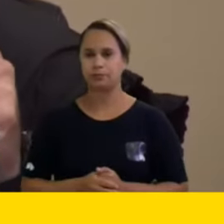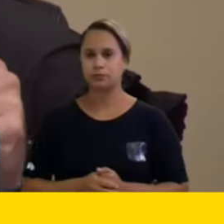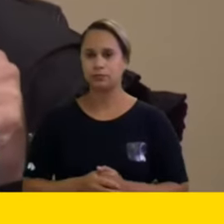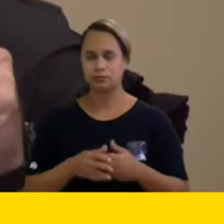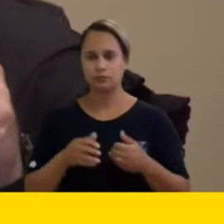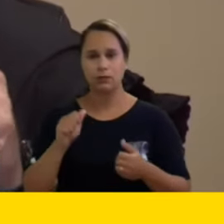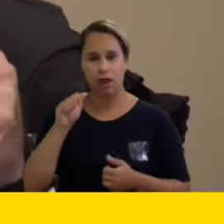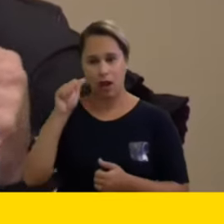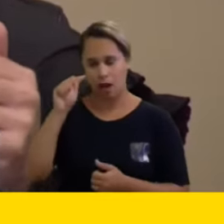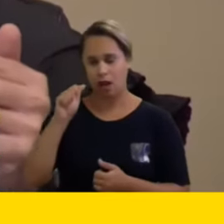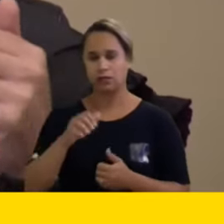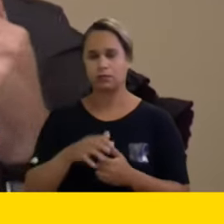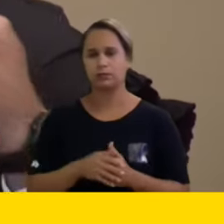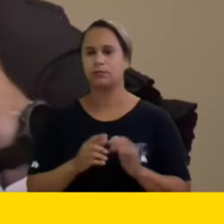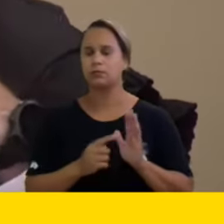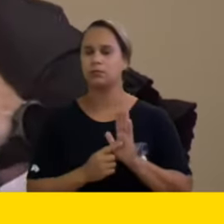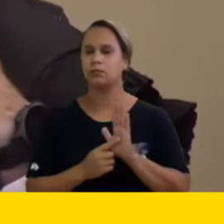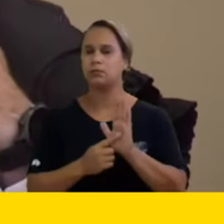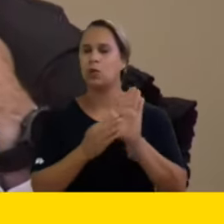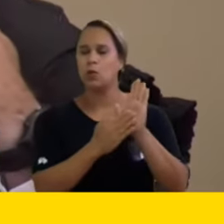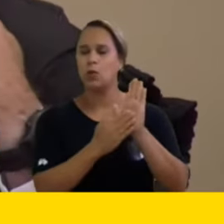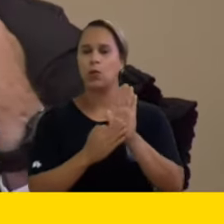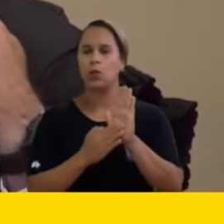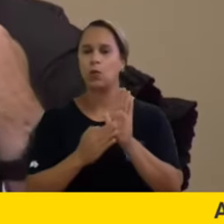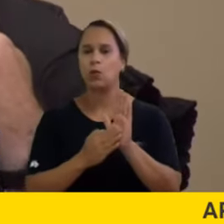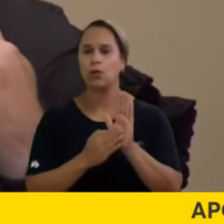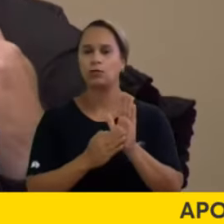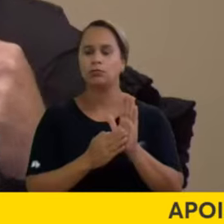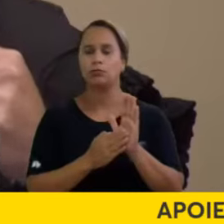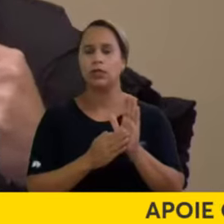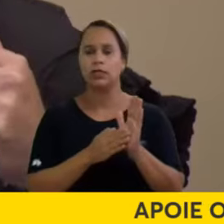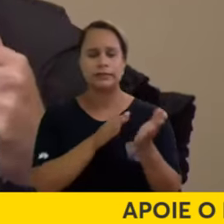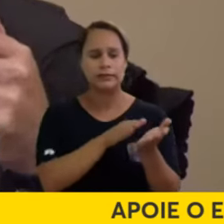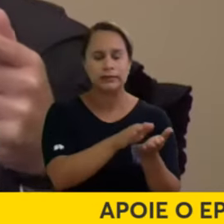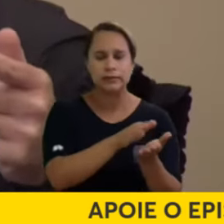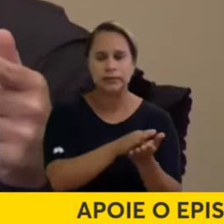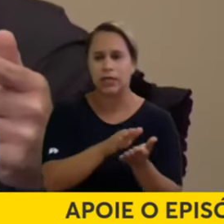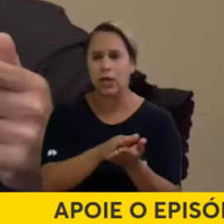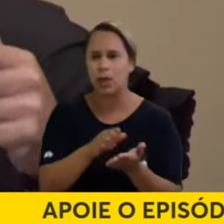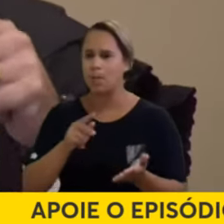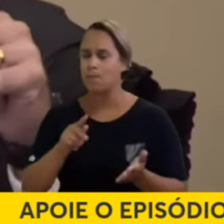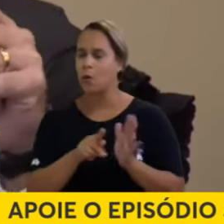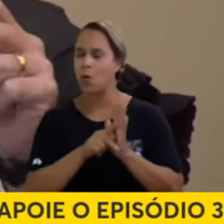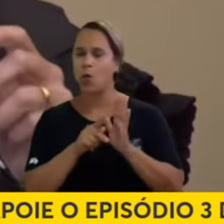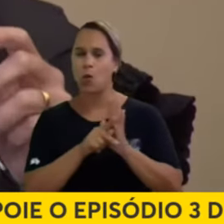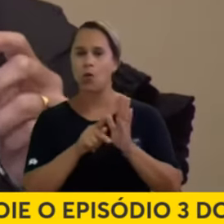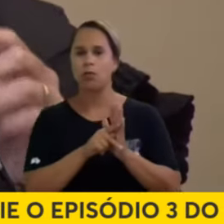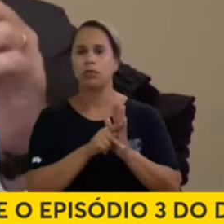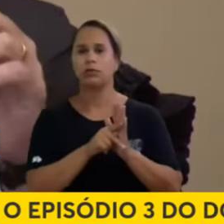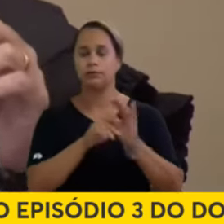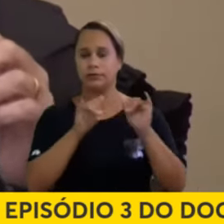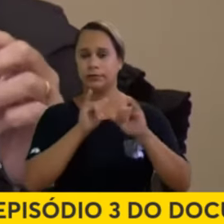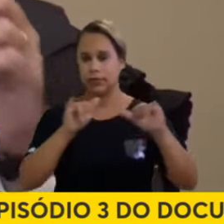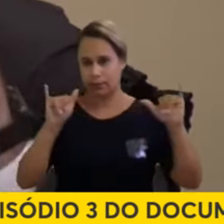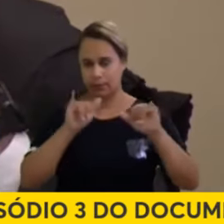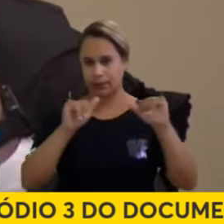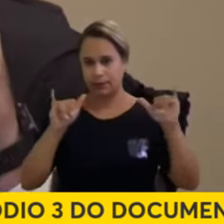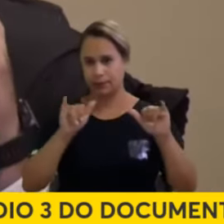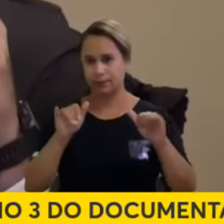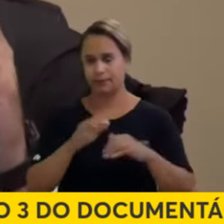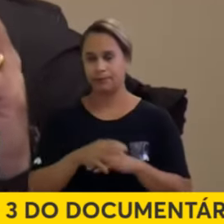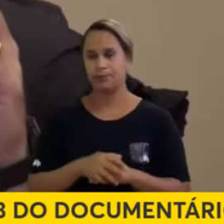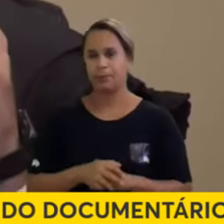demonstração das próprias despesas de campanha para se verificar se houve efetivo desequilíbrio esse preito V para